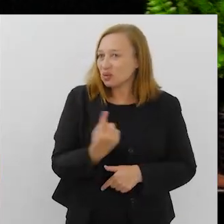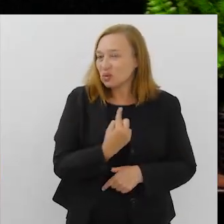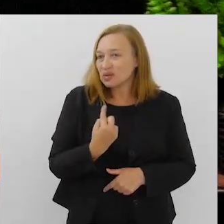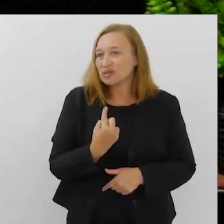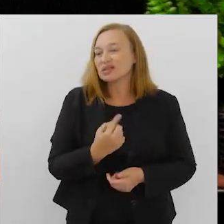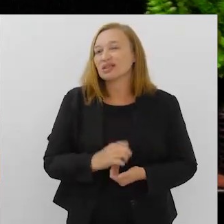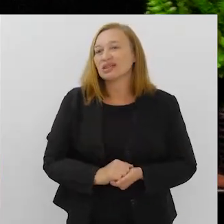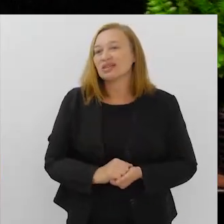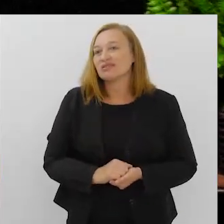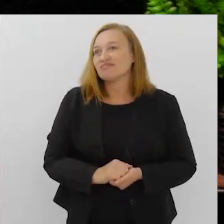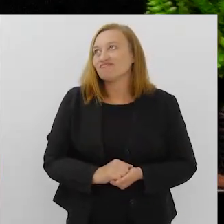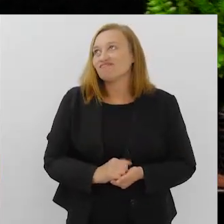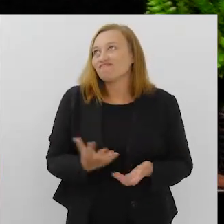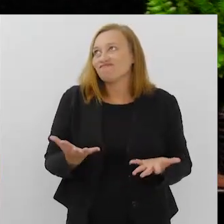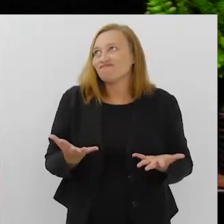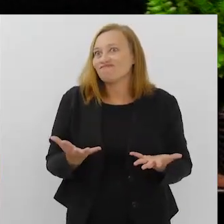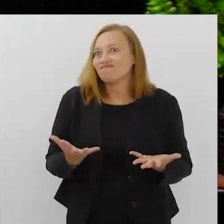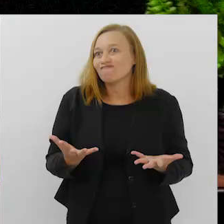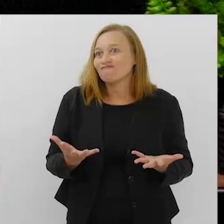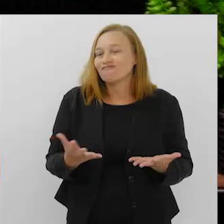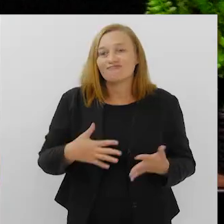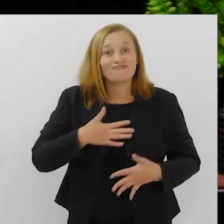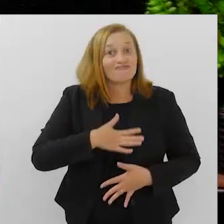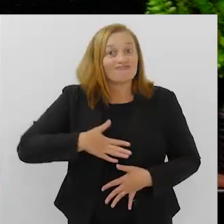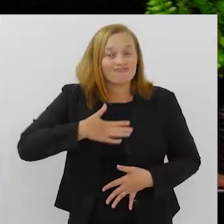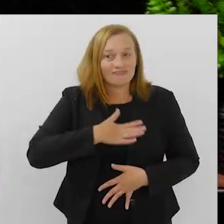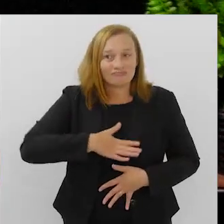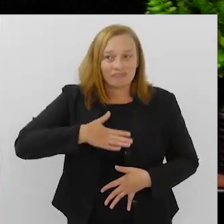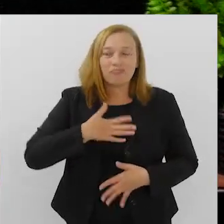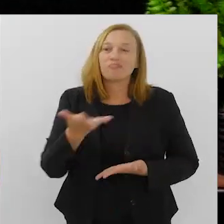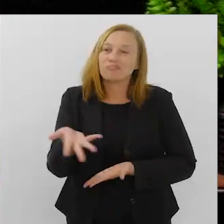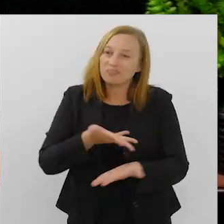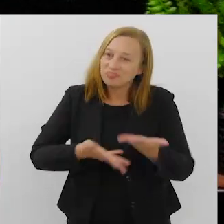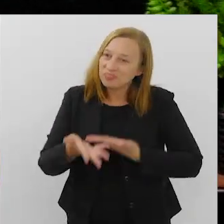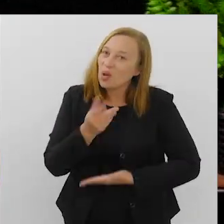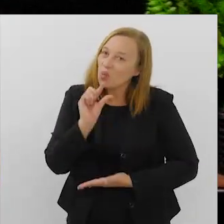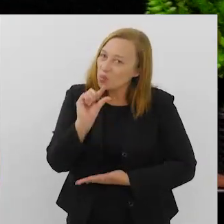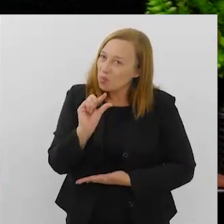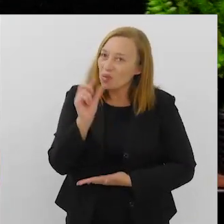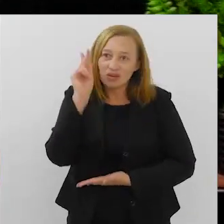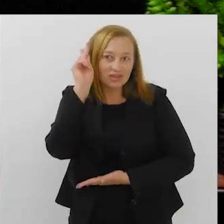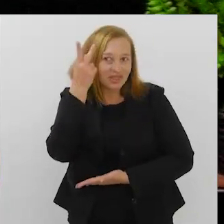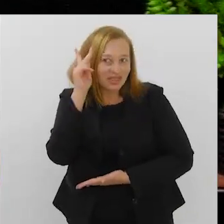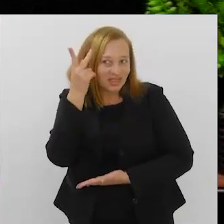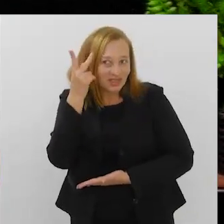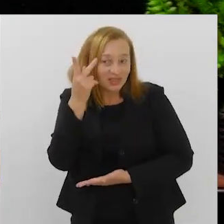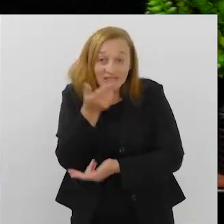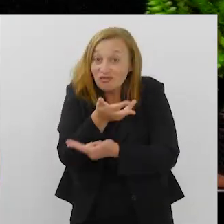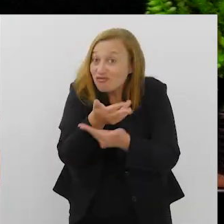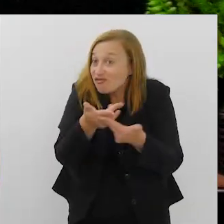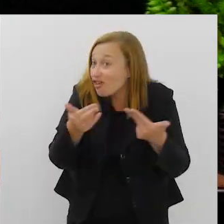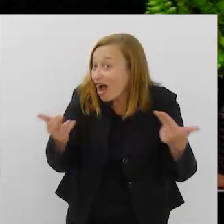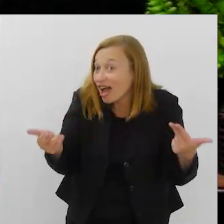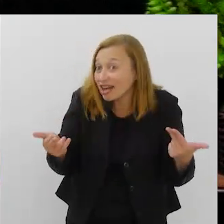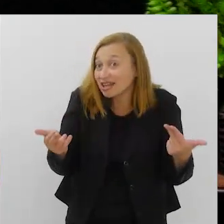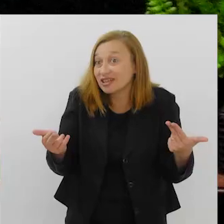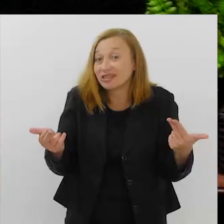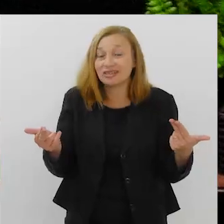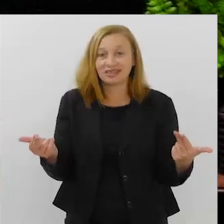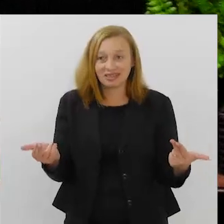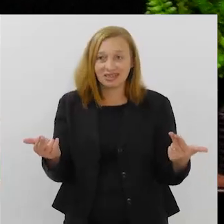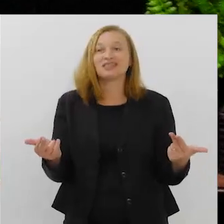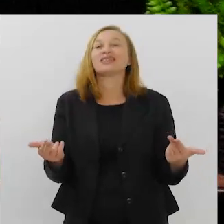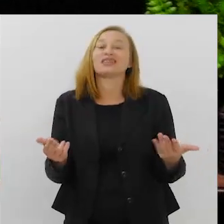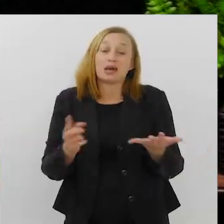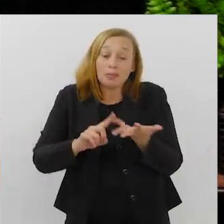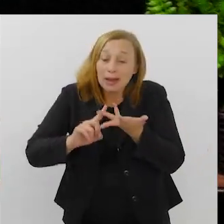nosso trabalho. Foi um prazer imenso poder compartilhar um pouco das histórias. São inúmeras,